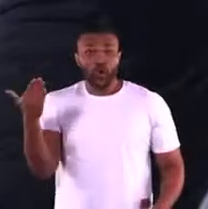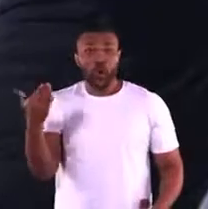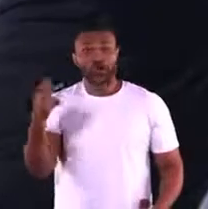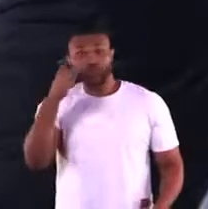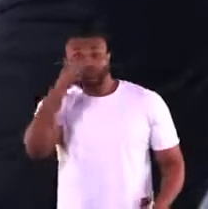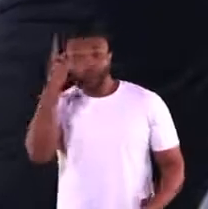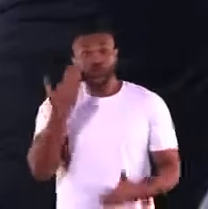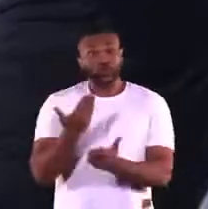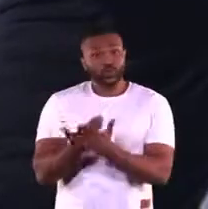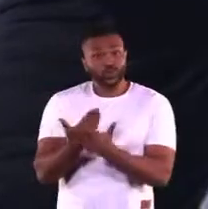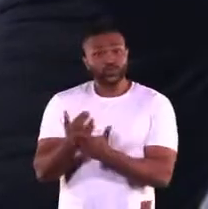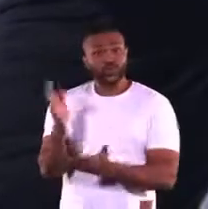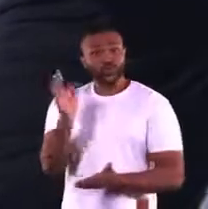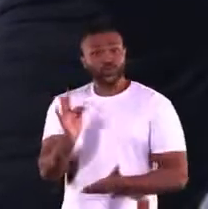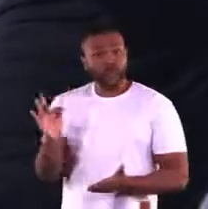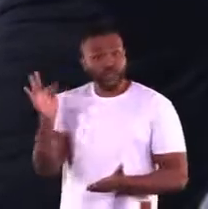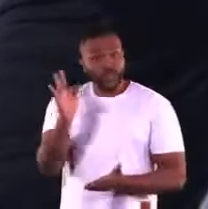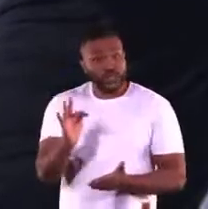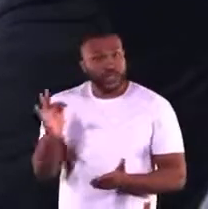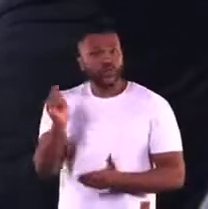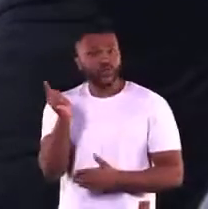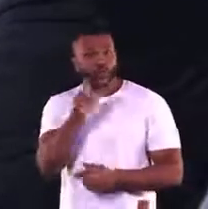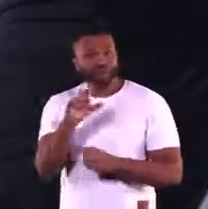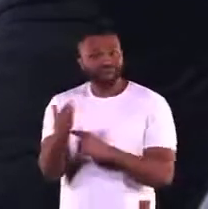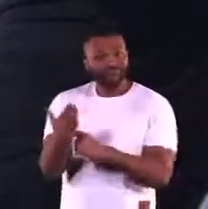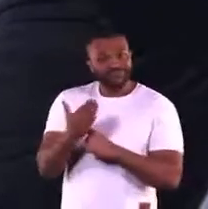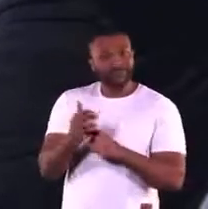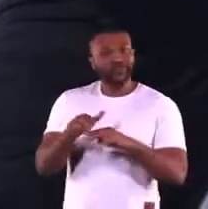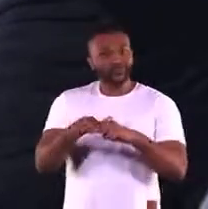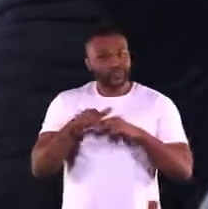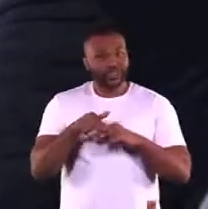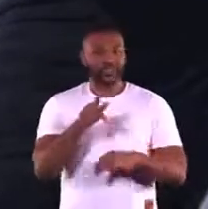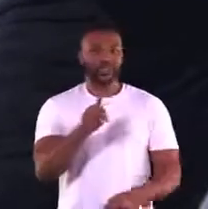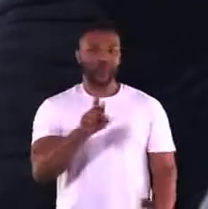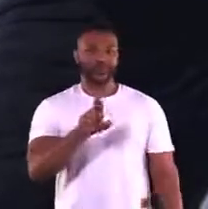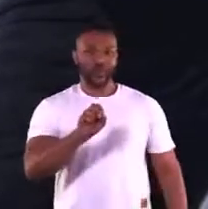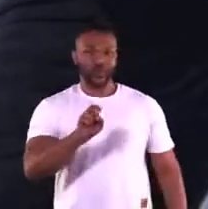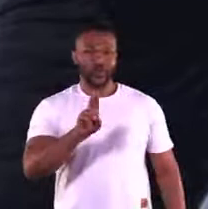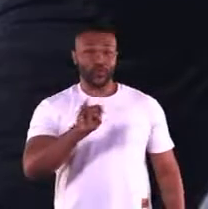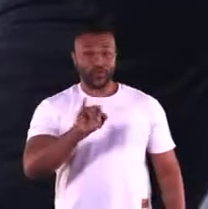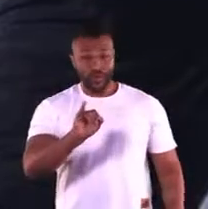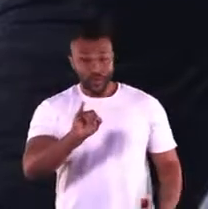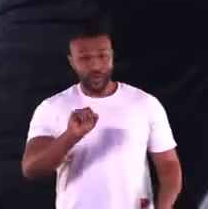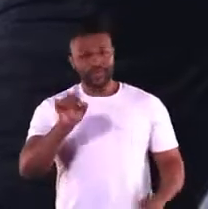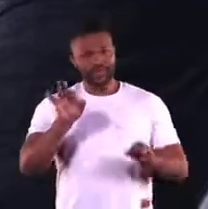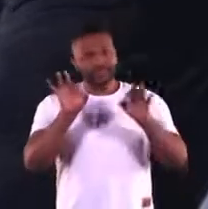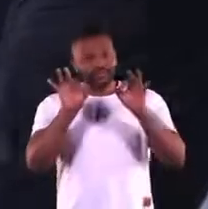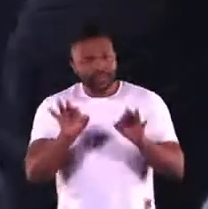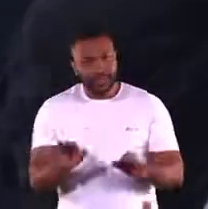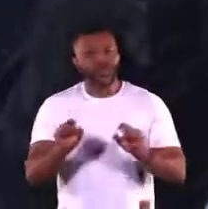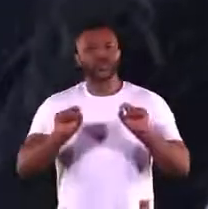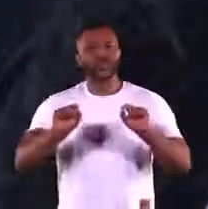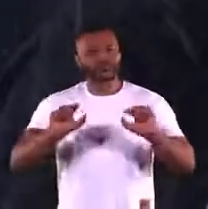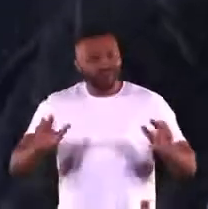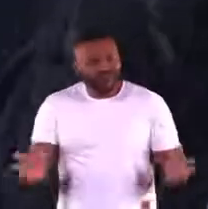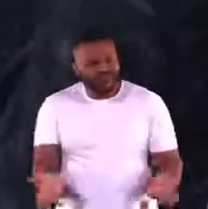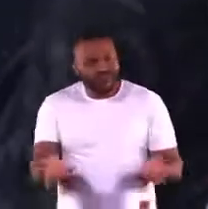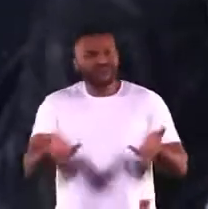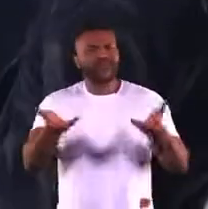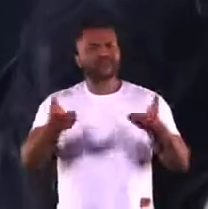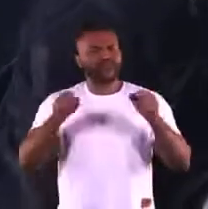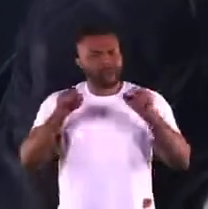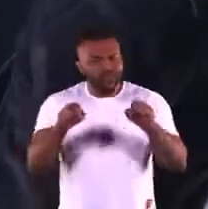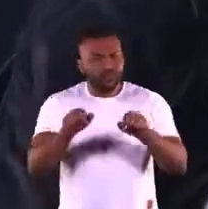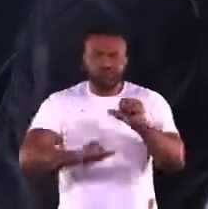de universitários que se beneficiaram com o ProUni, que com certeza tiveram